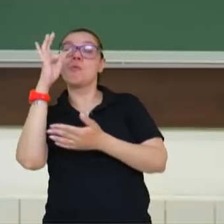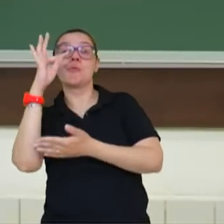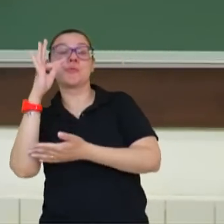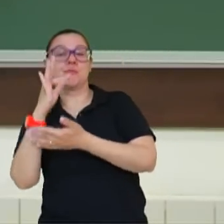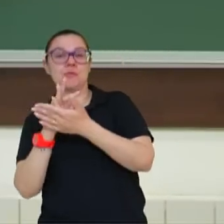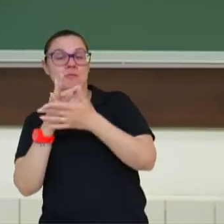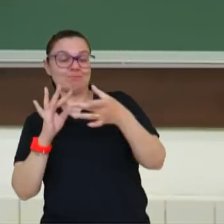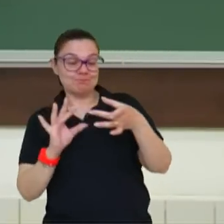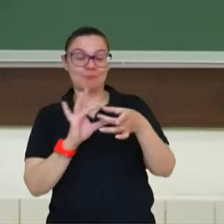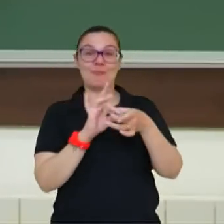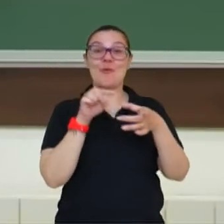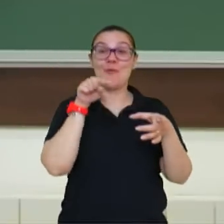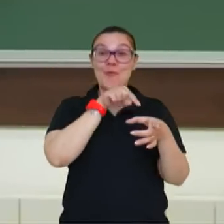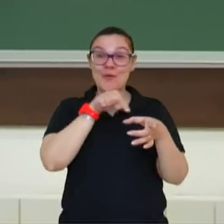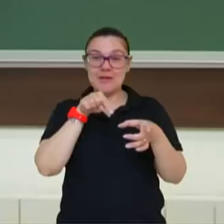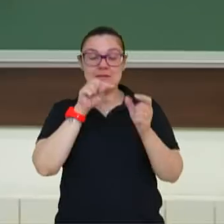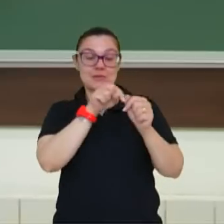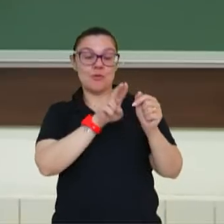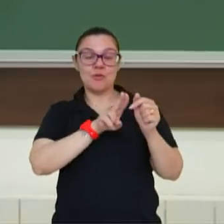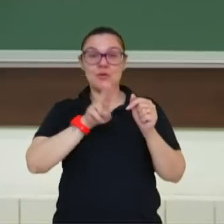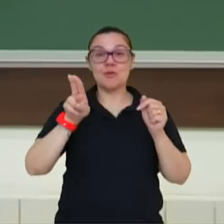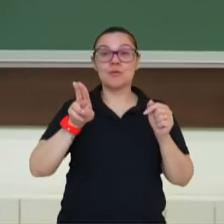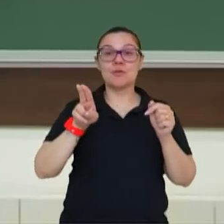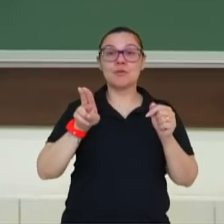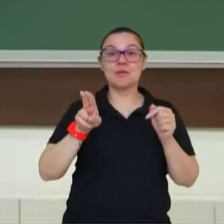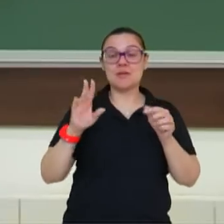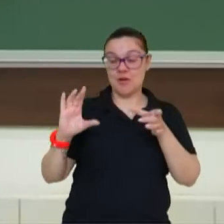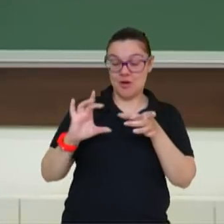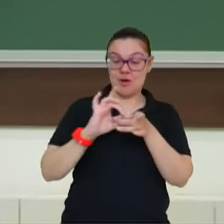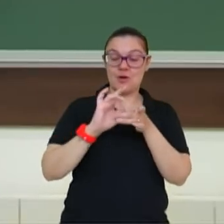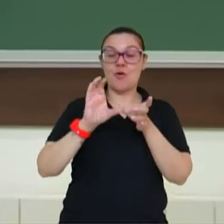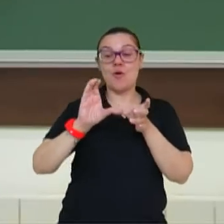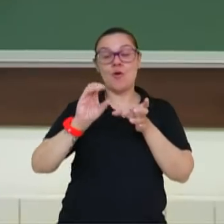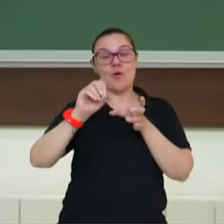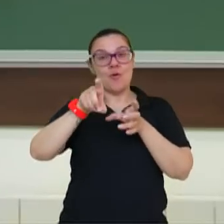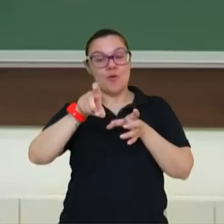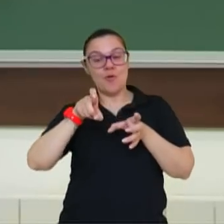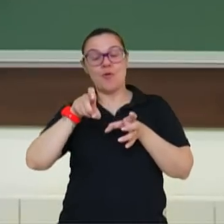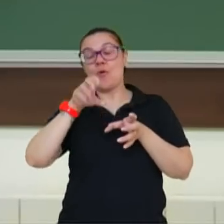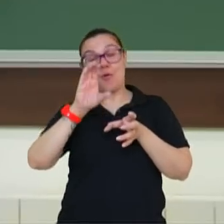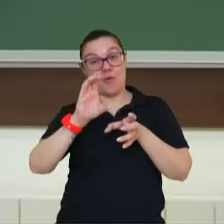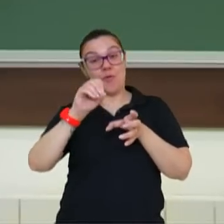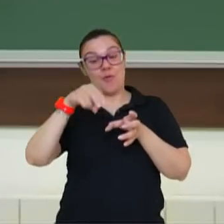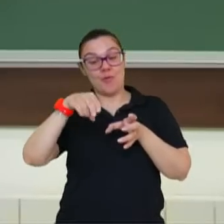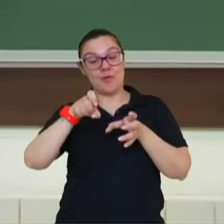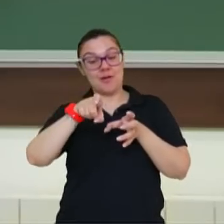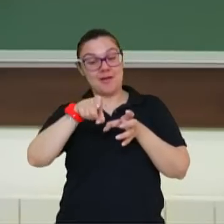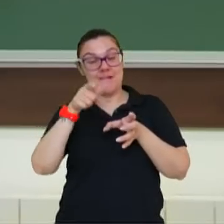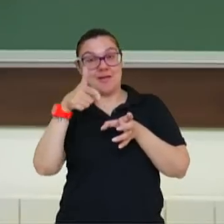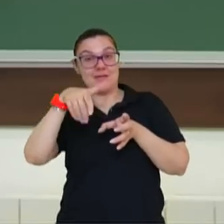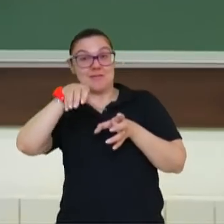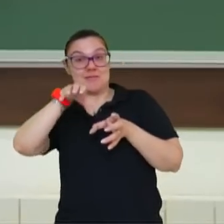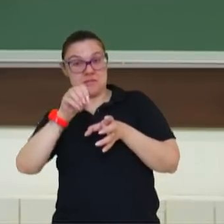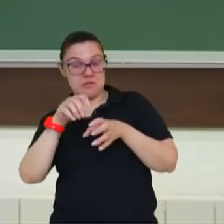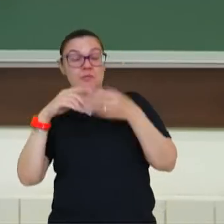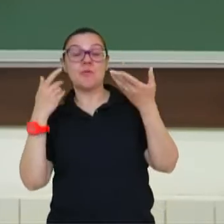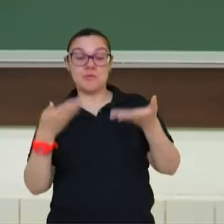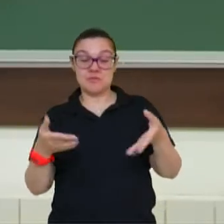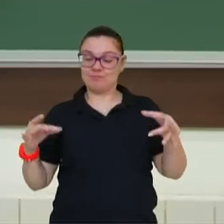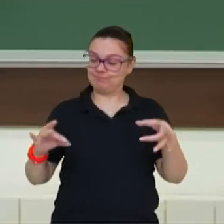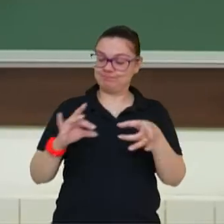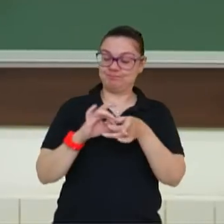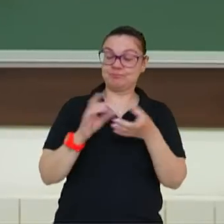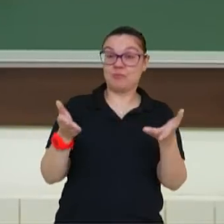outro texto. E nós chamamos isso de conexão, e nós estamos muito conectados, né? Nessa